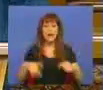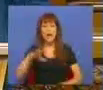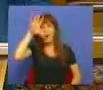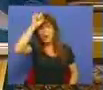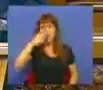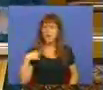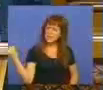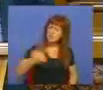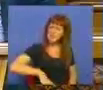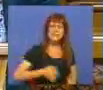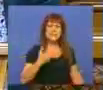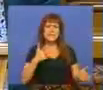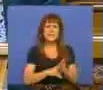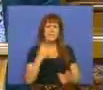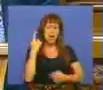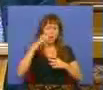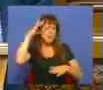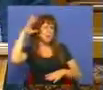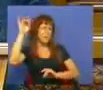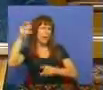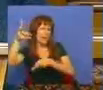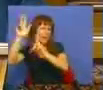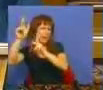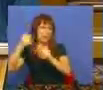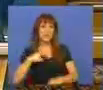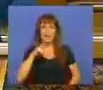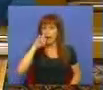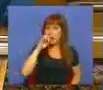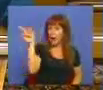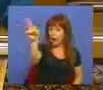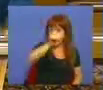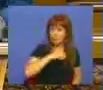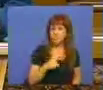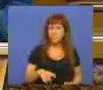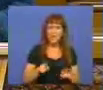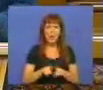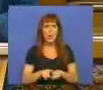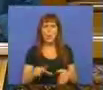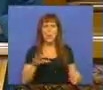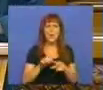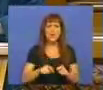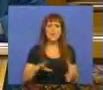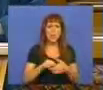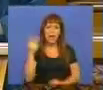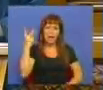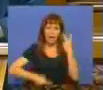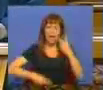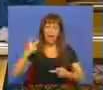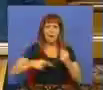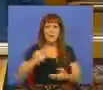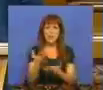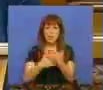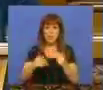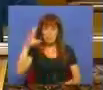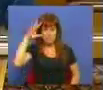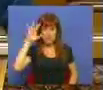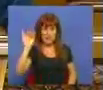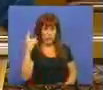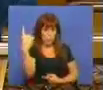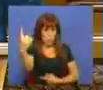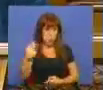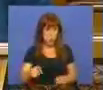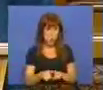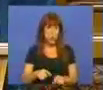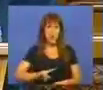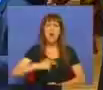Governo quer impor como verdades alguns mitos liberais, desmentidos pela mais séria análise económica. Um desses mitos é o de